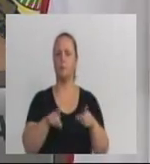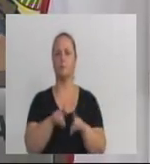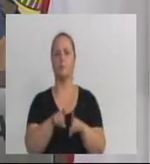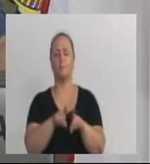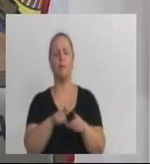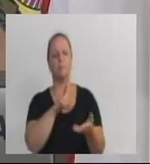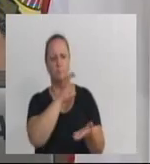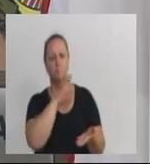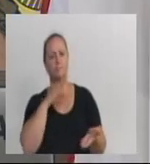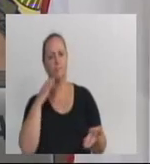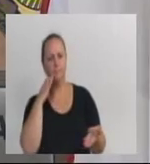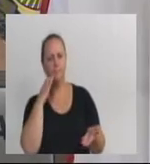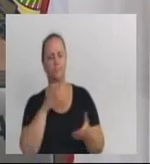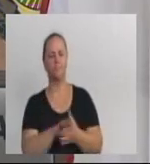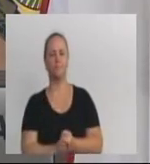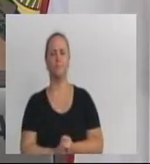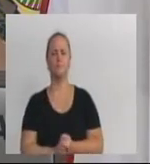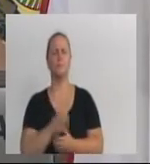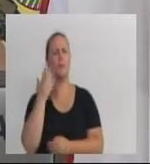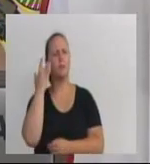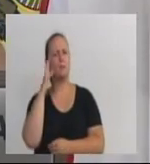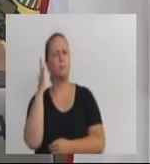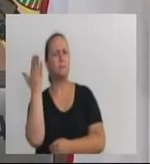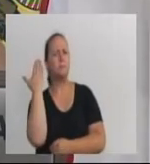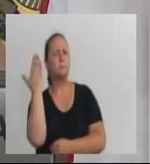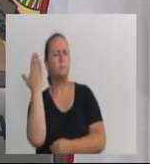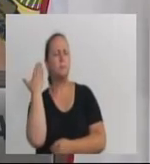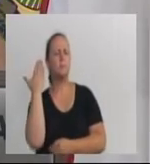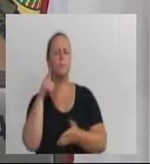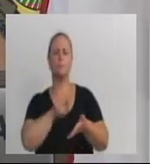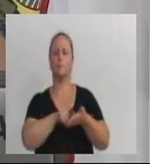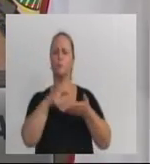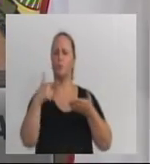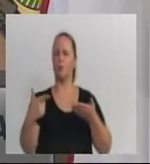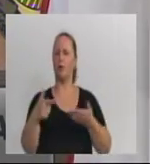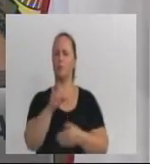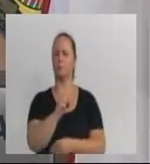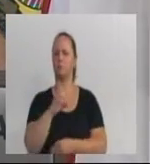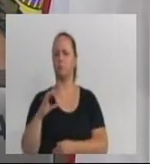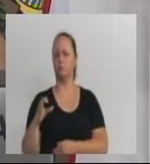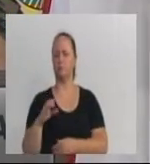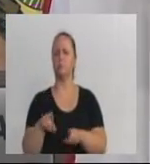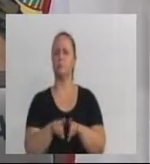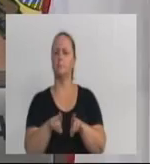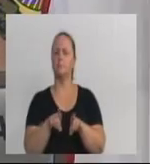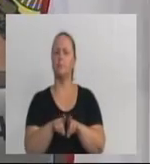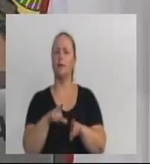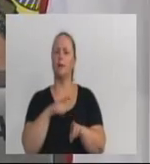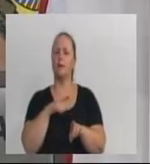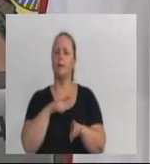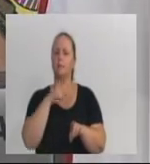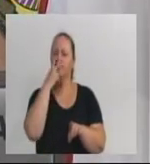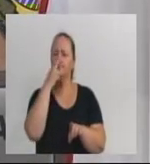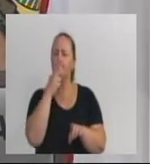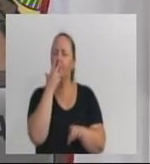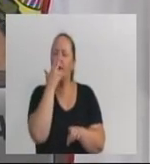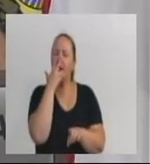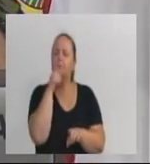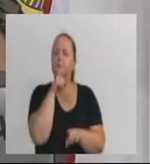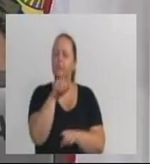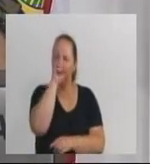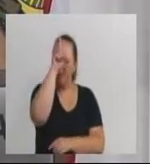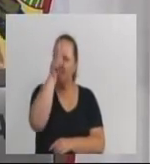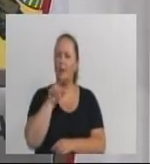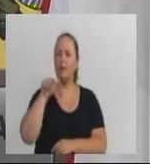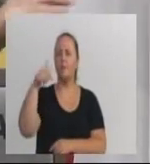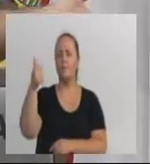sim. Acompanhava dias atrás, se eu não me engano, foi no próprio Jornal de Santa Catarina, iniciativas interessantes em outros municípios, né, não me